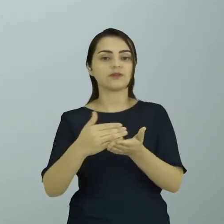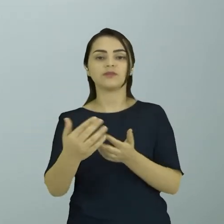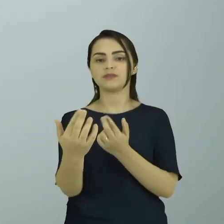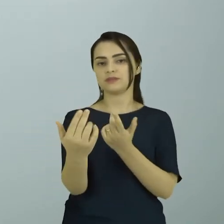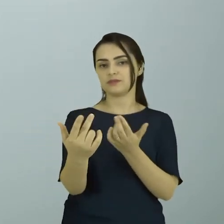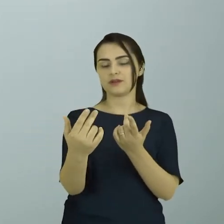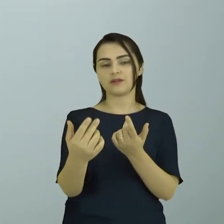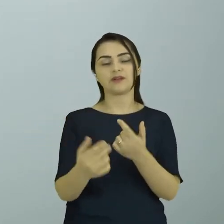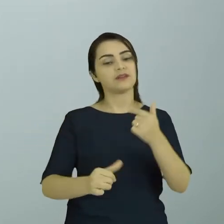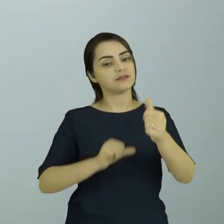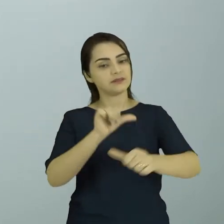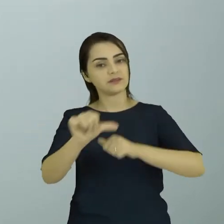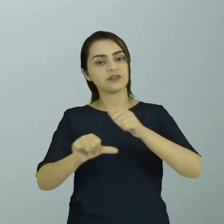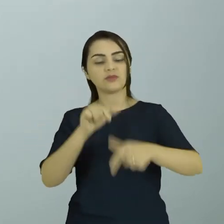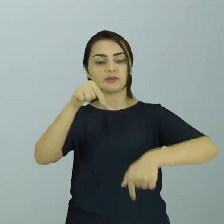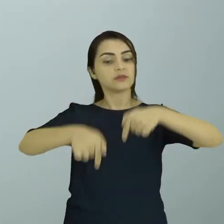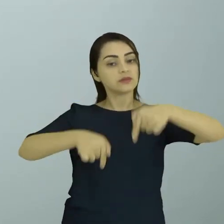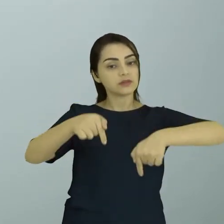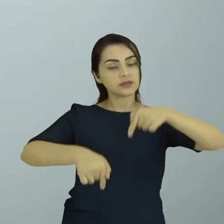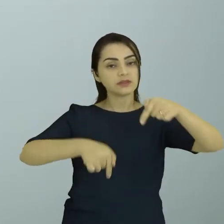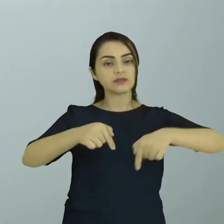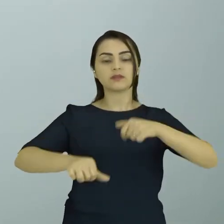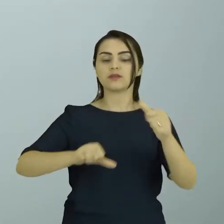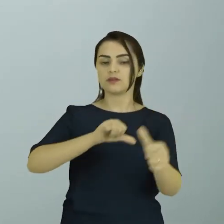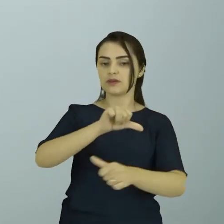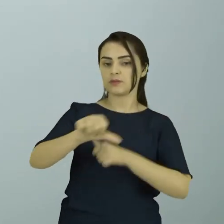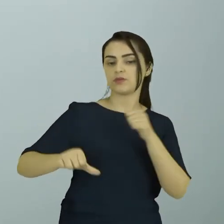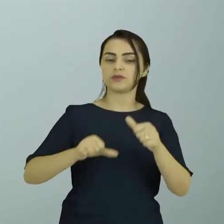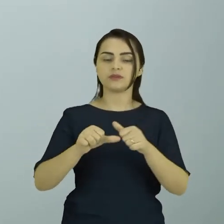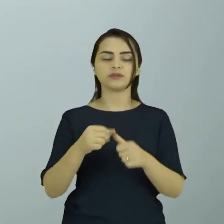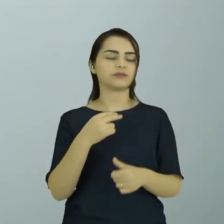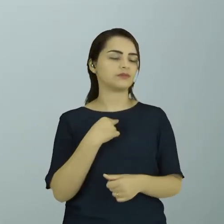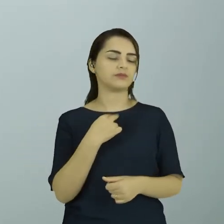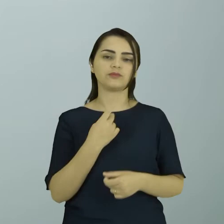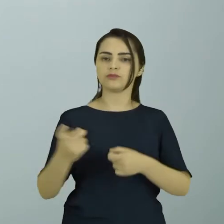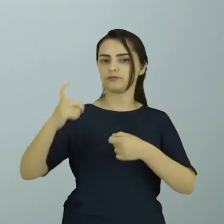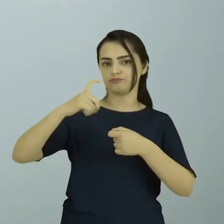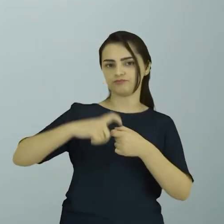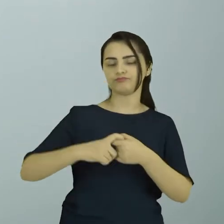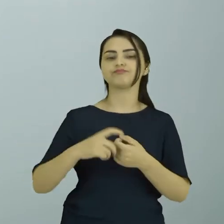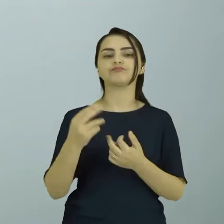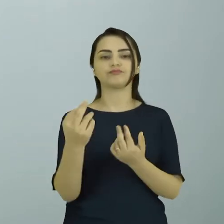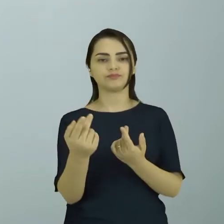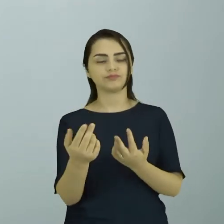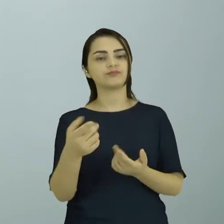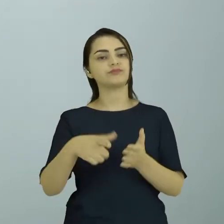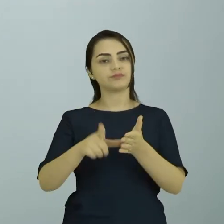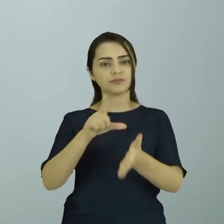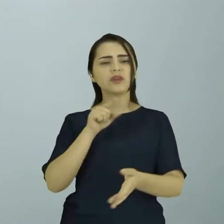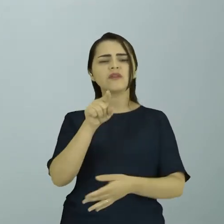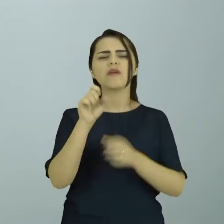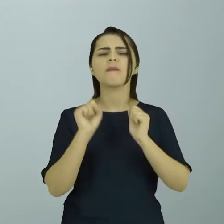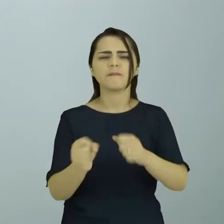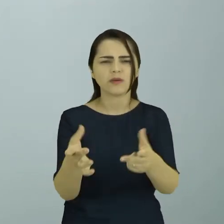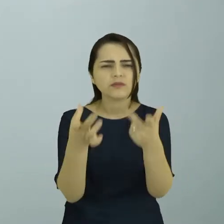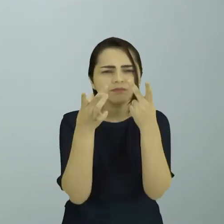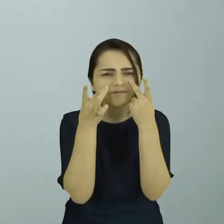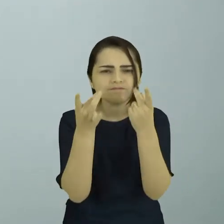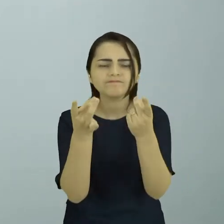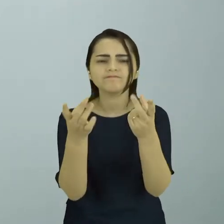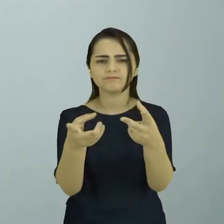transformação química, uma transformação irreversível, tá bom? Como vocês podem ver, nós temos